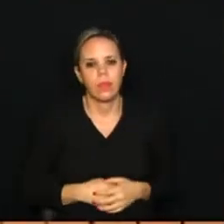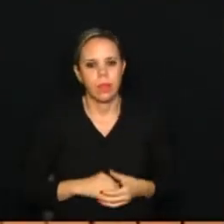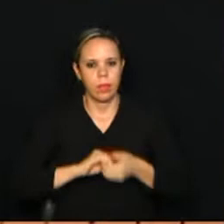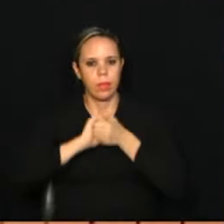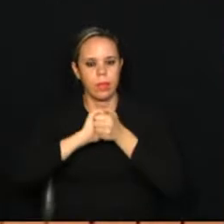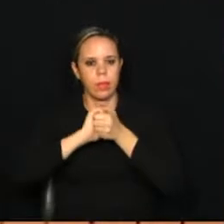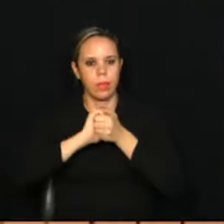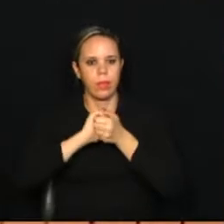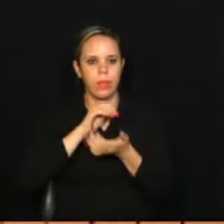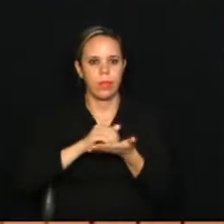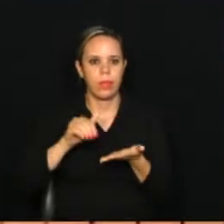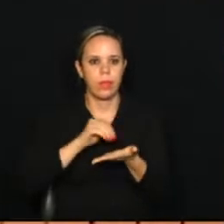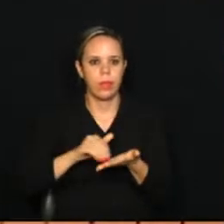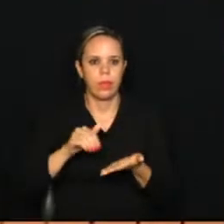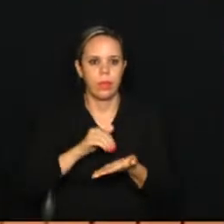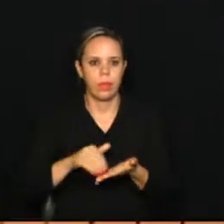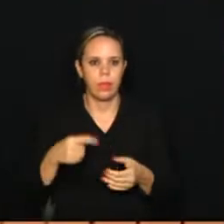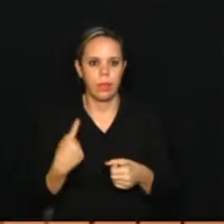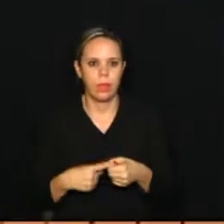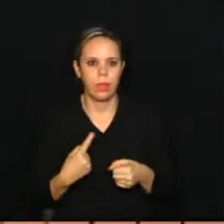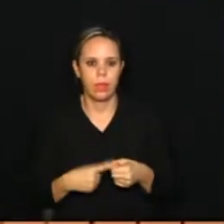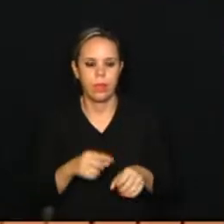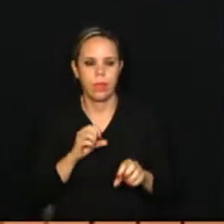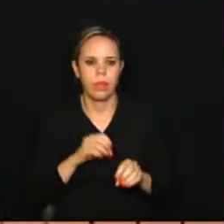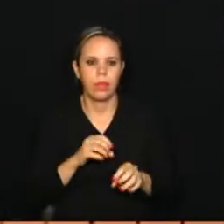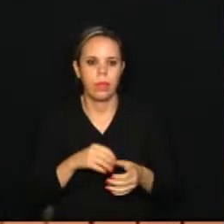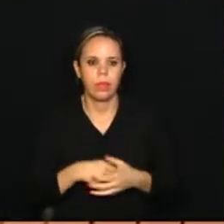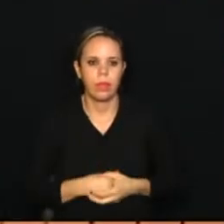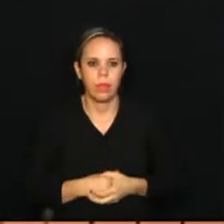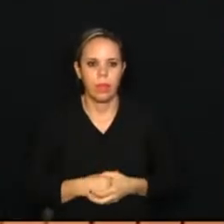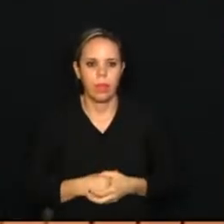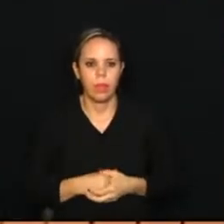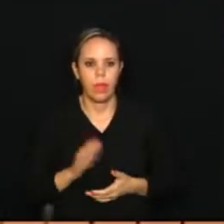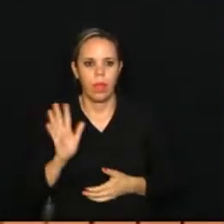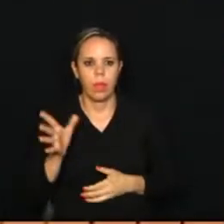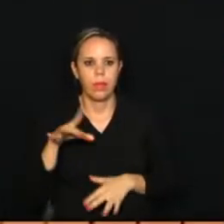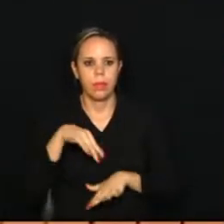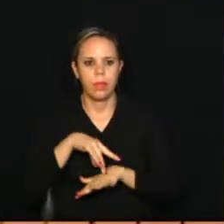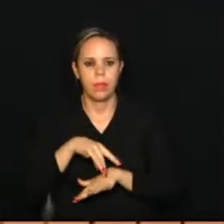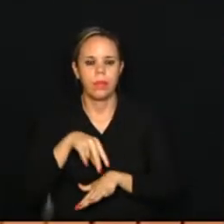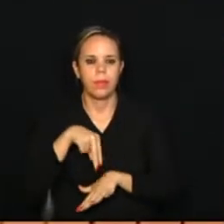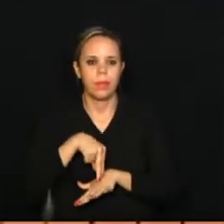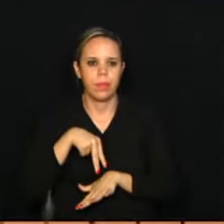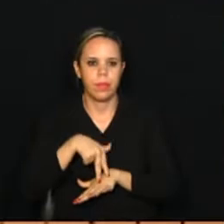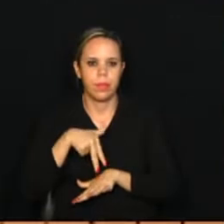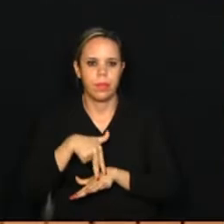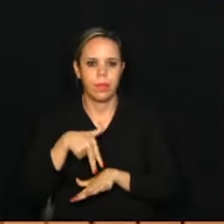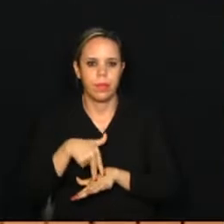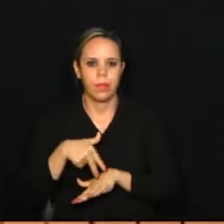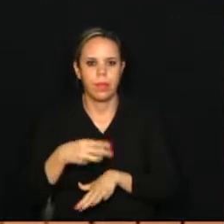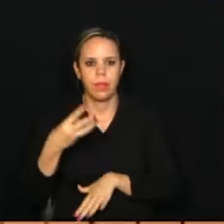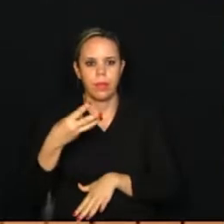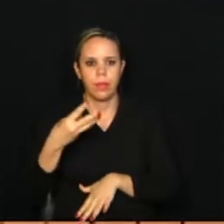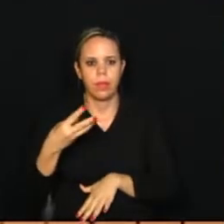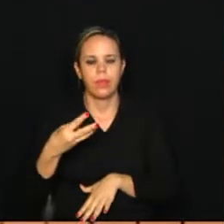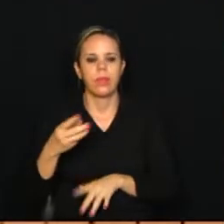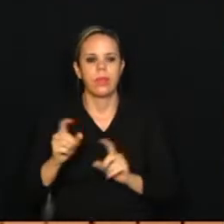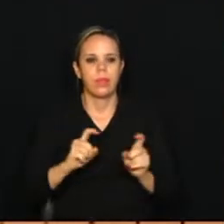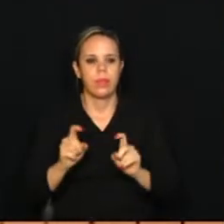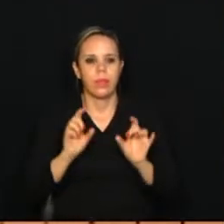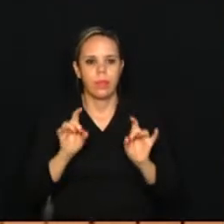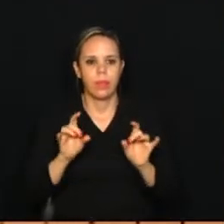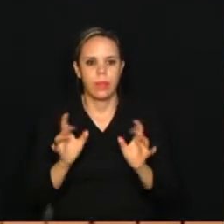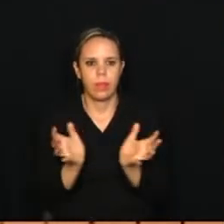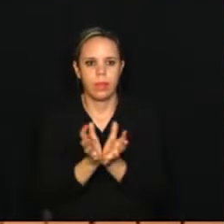Cumprimento o secretário municipal de Educação, já presente, nessa terceira reunião extraordinária